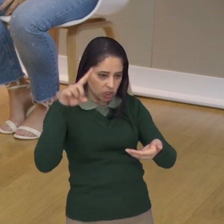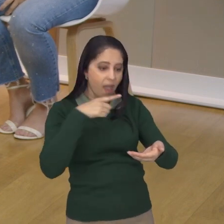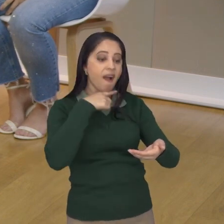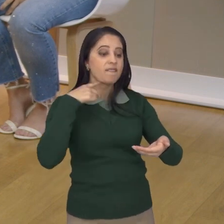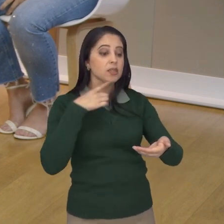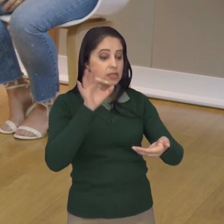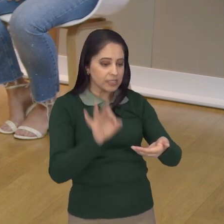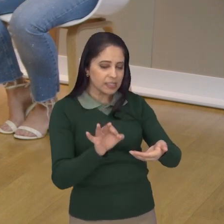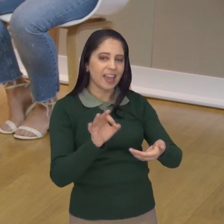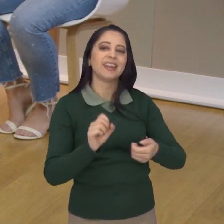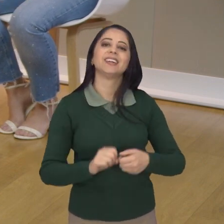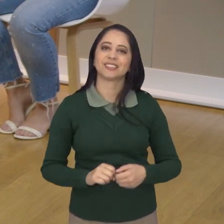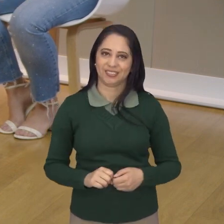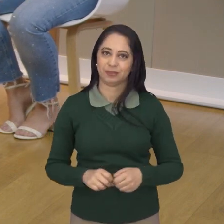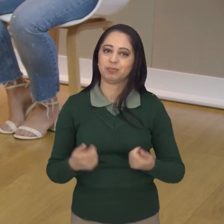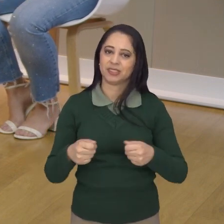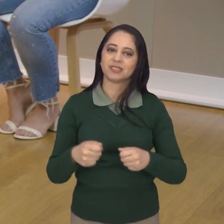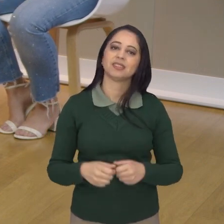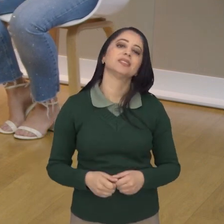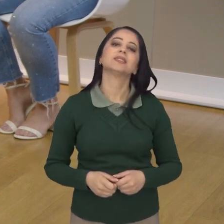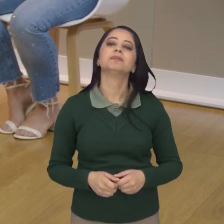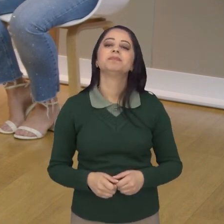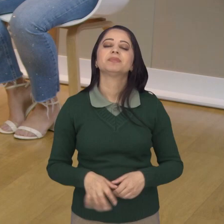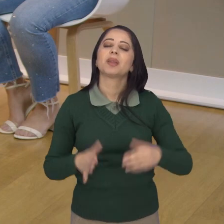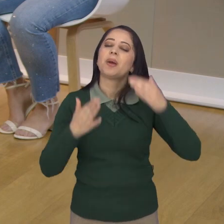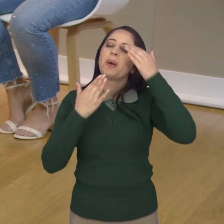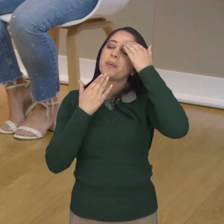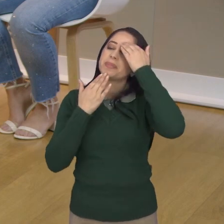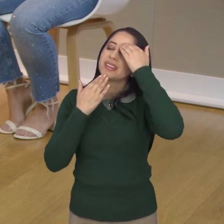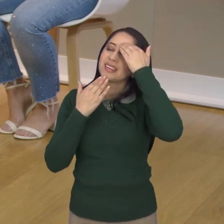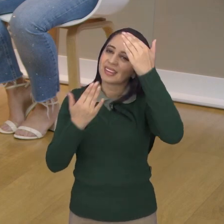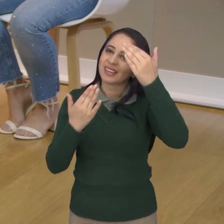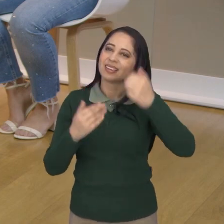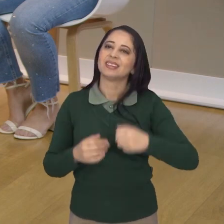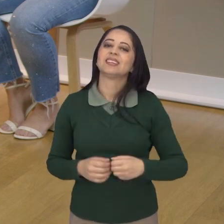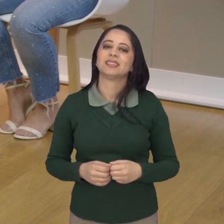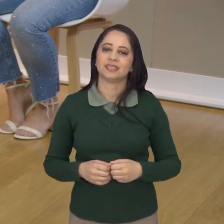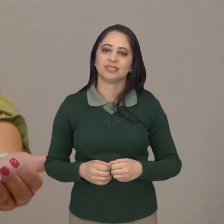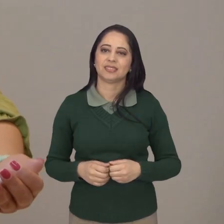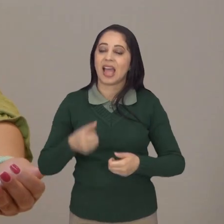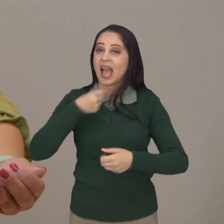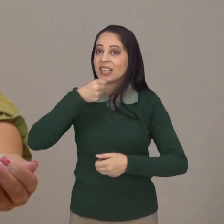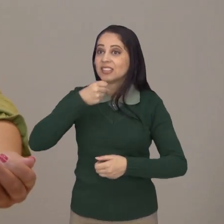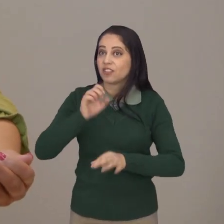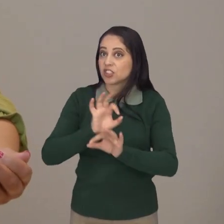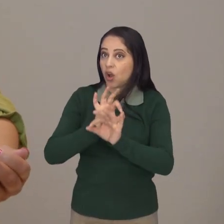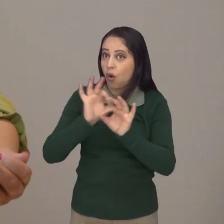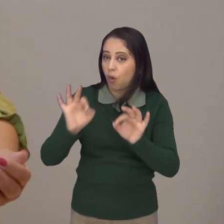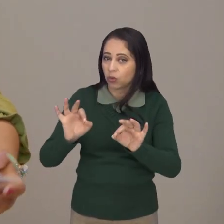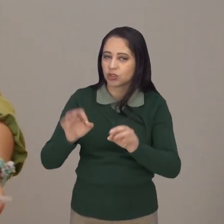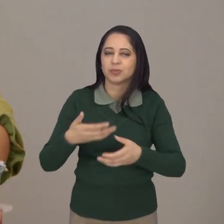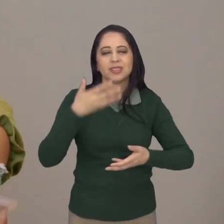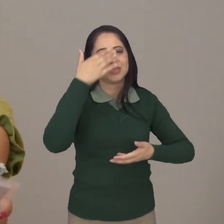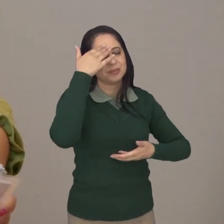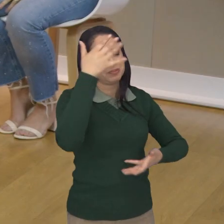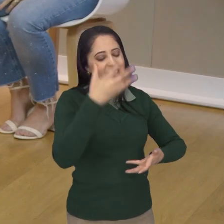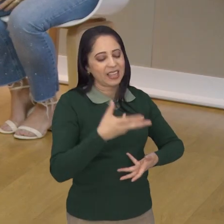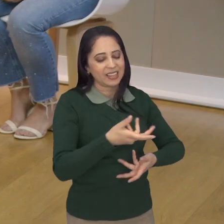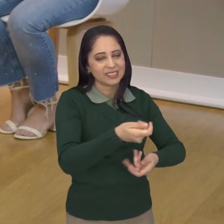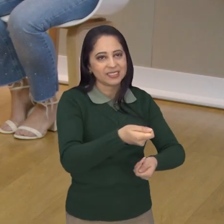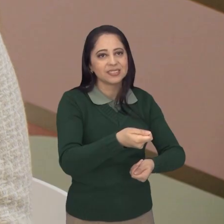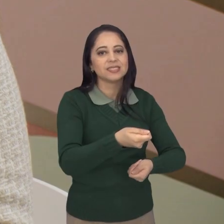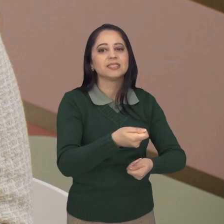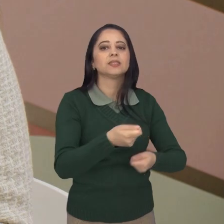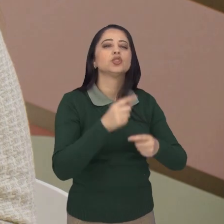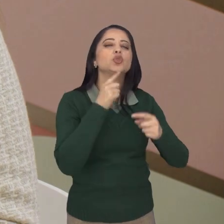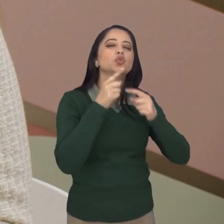importante, intolerância. Olha lá a data de validade. Sério. Doutora Tatiana, muito obrigada. Foi ótima a entrevista. Obrigada a você pelo convite, esclarecer um